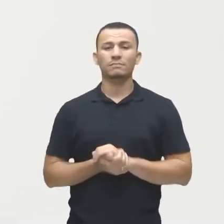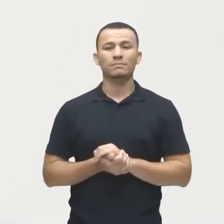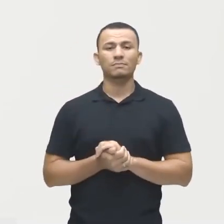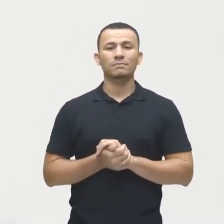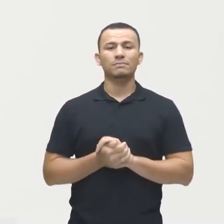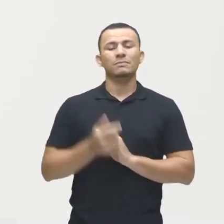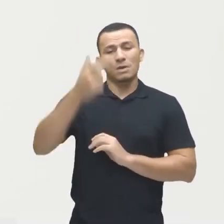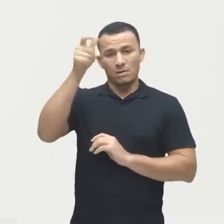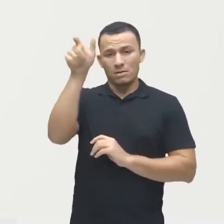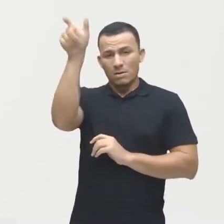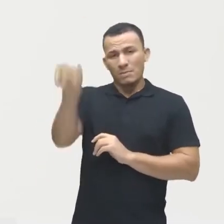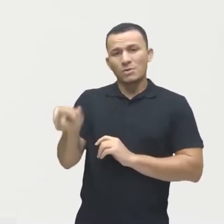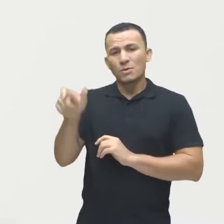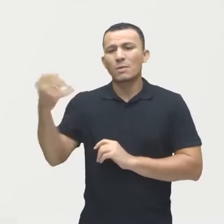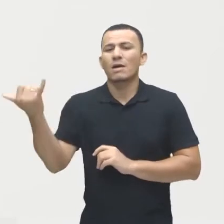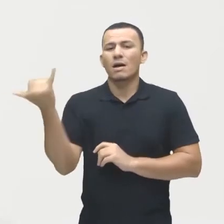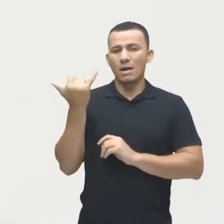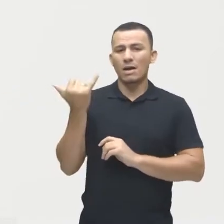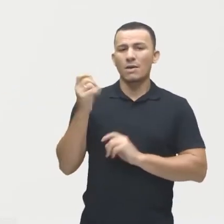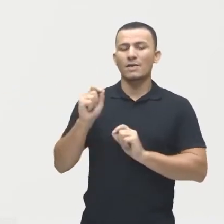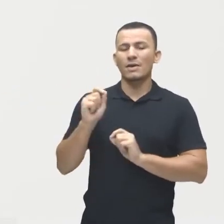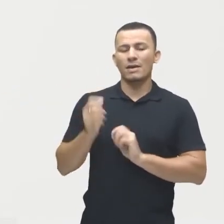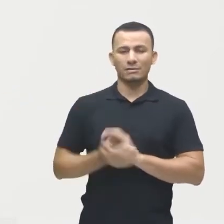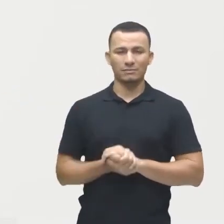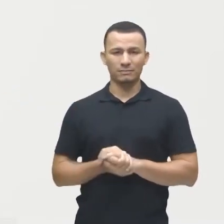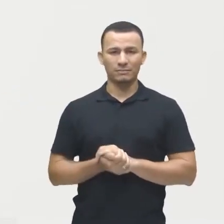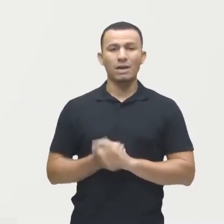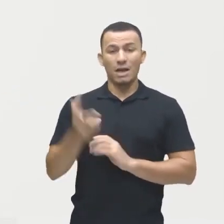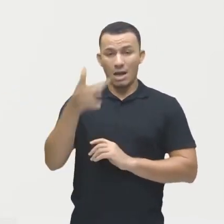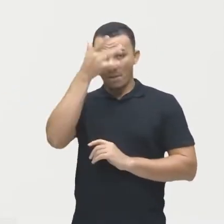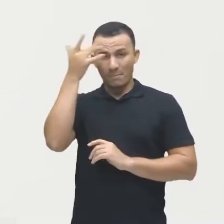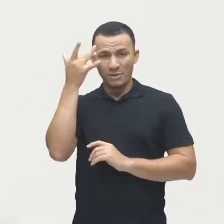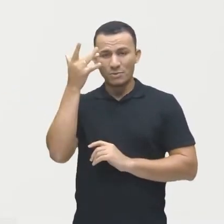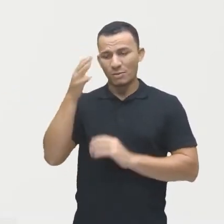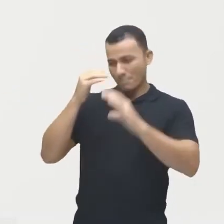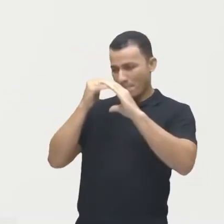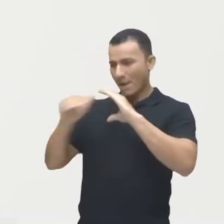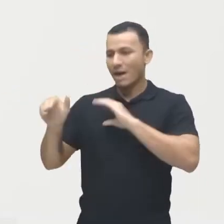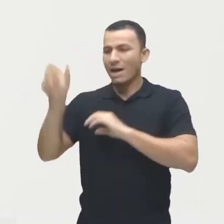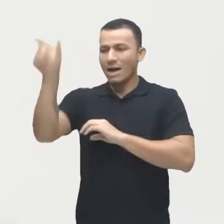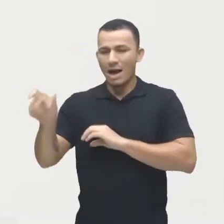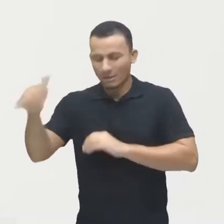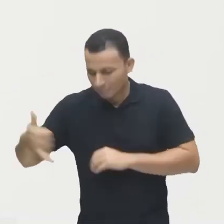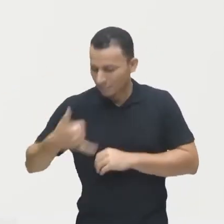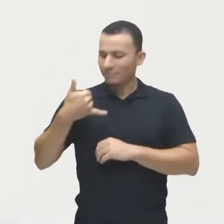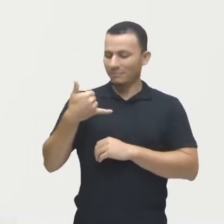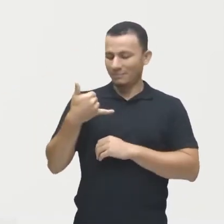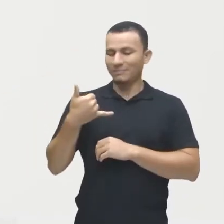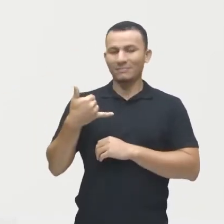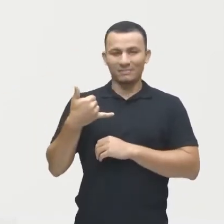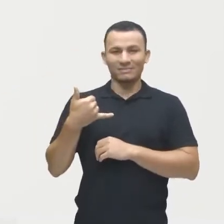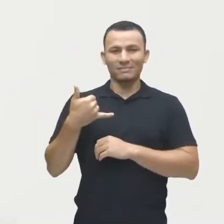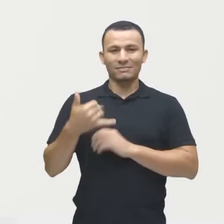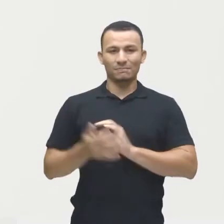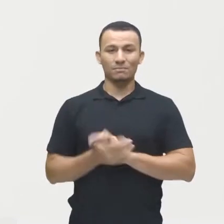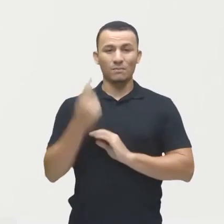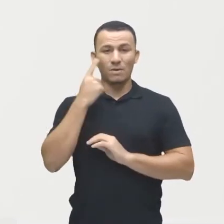Receptor, a pessoa que recebe a mensagem, ok? Olha só, aqui